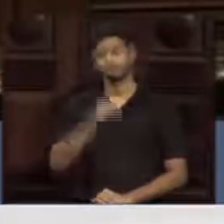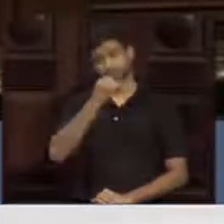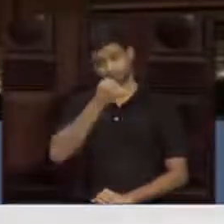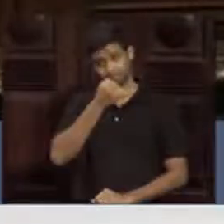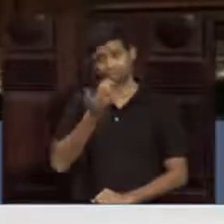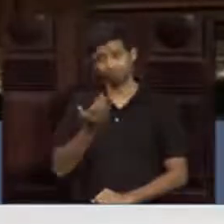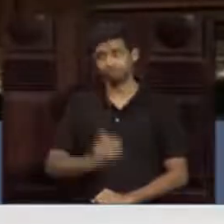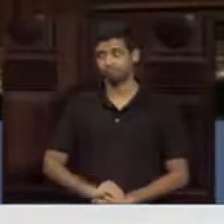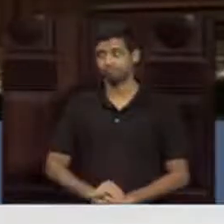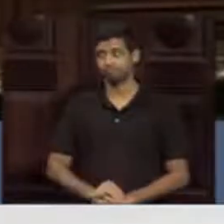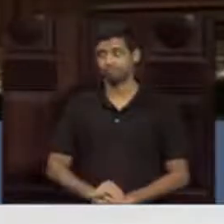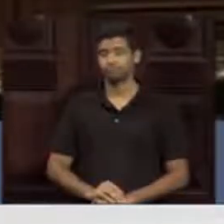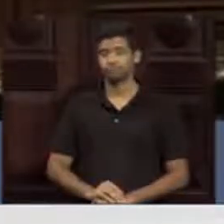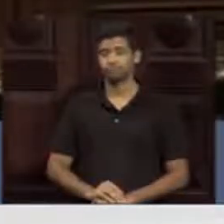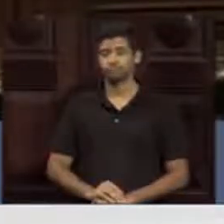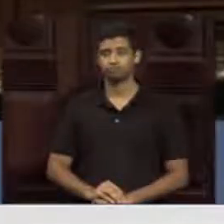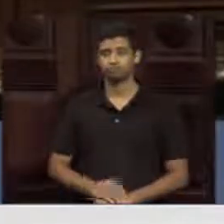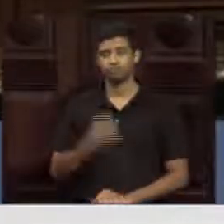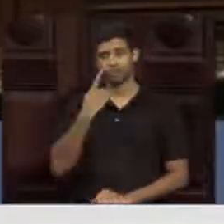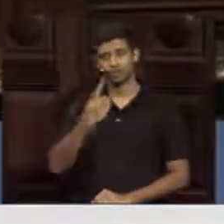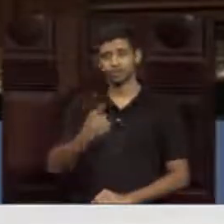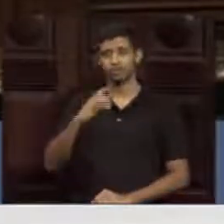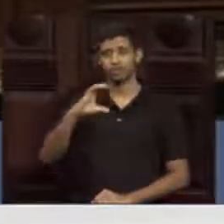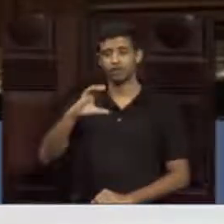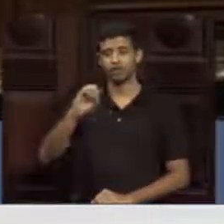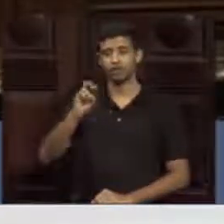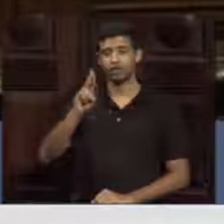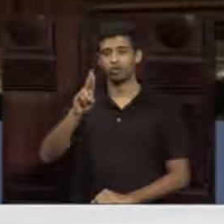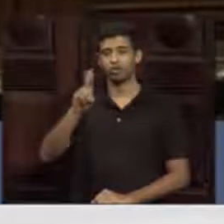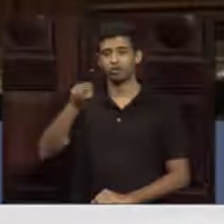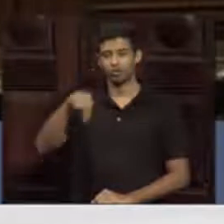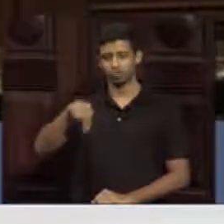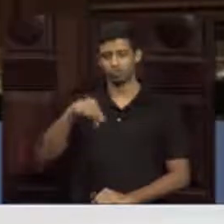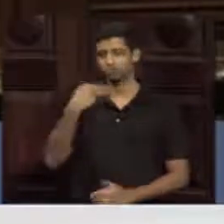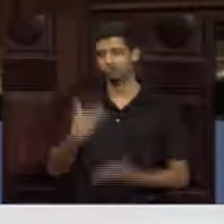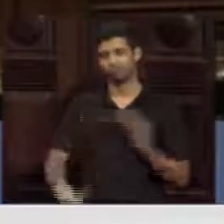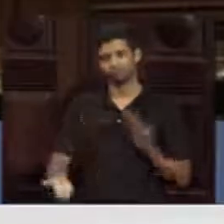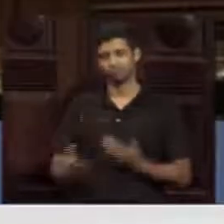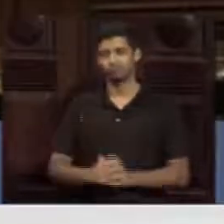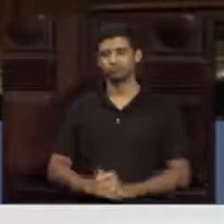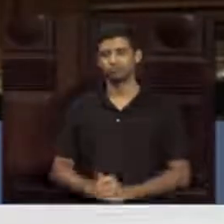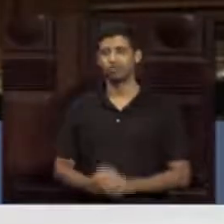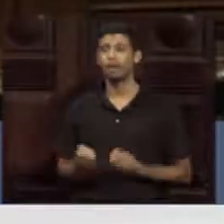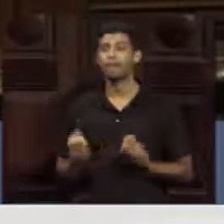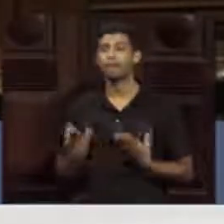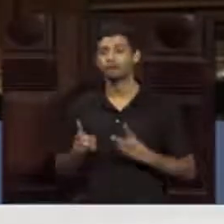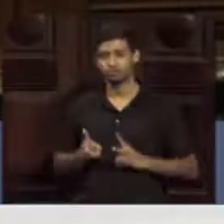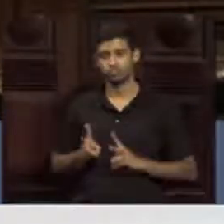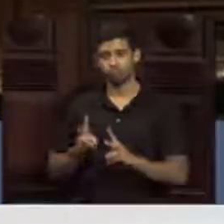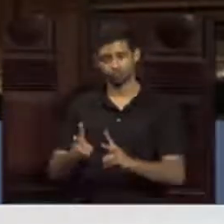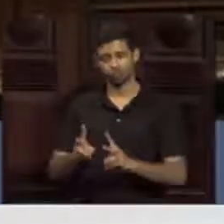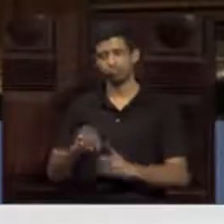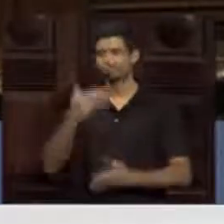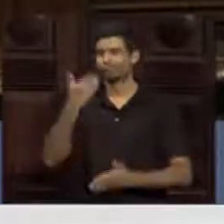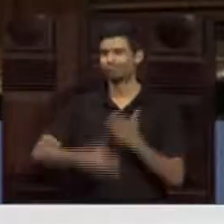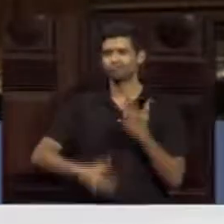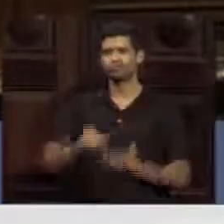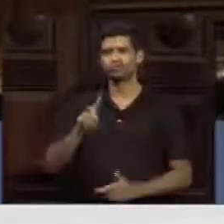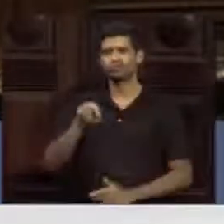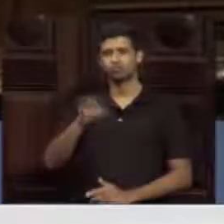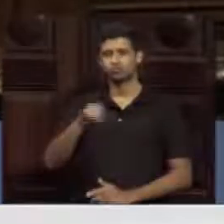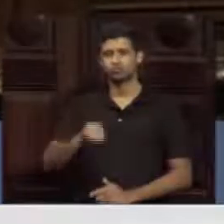Infelizmente, o quórum caiu para a continuação da derrubada dos